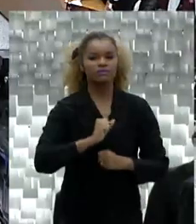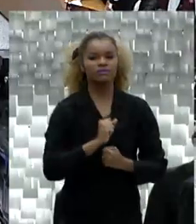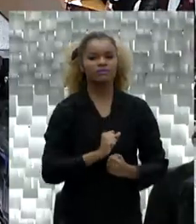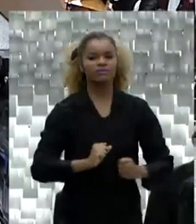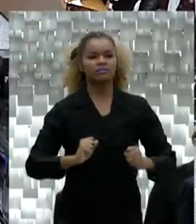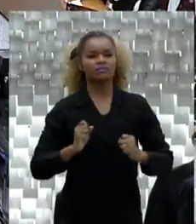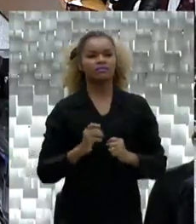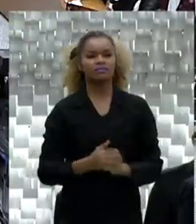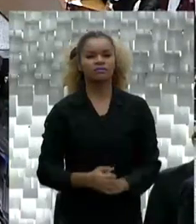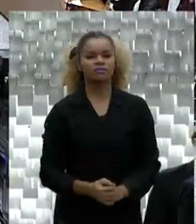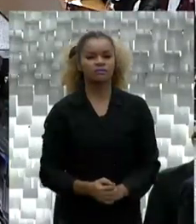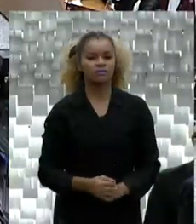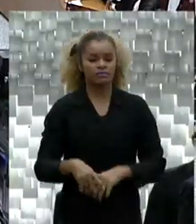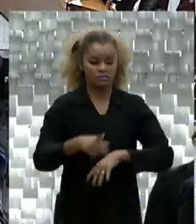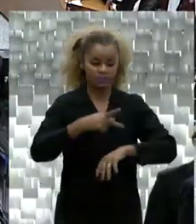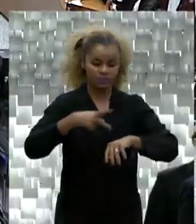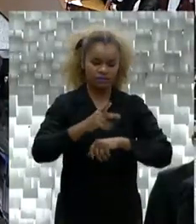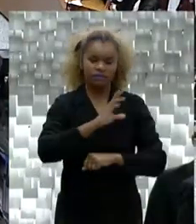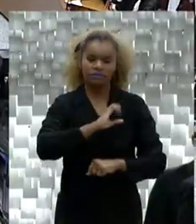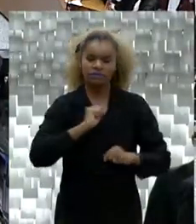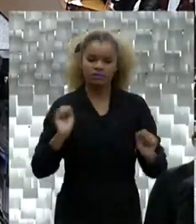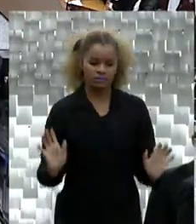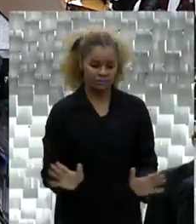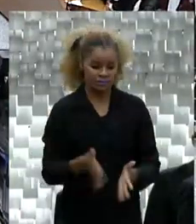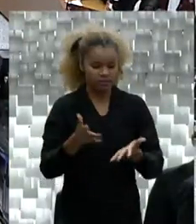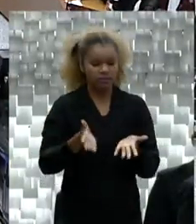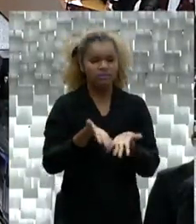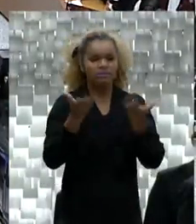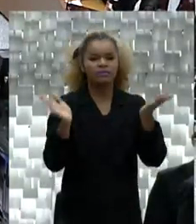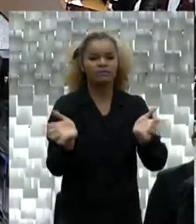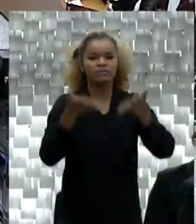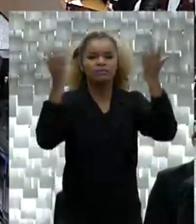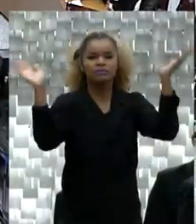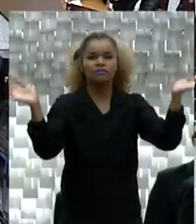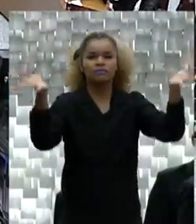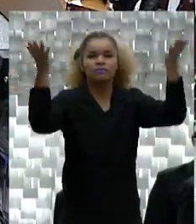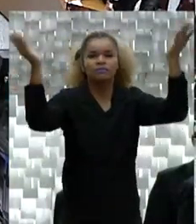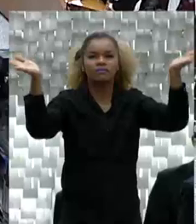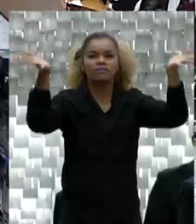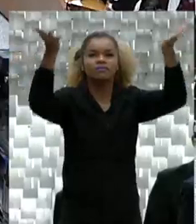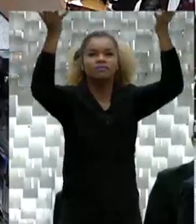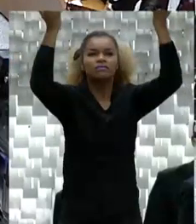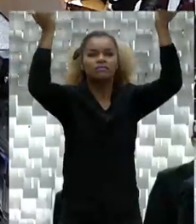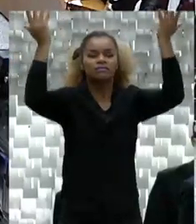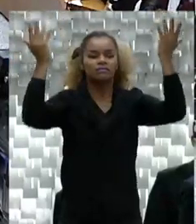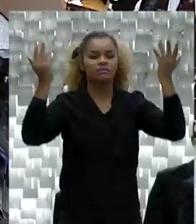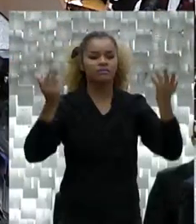mais amores. Ó pátria amada, idolatrada, salve,